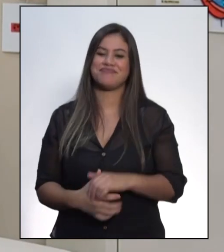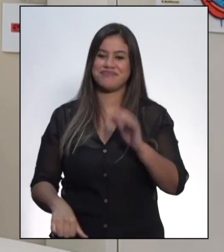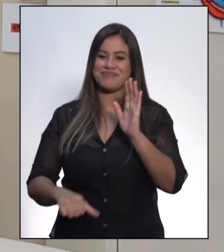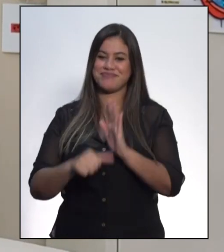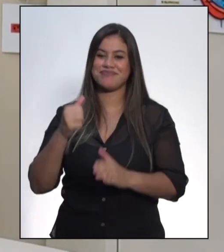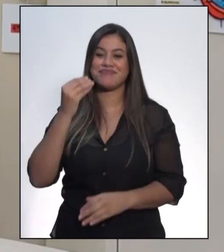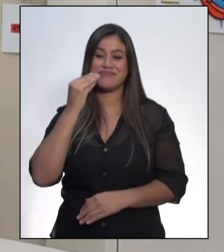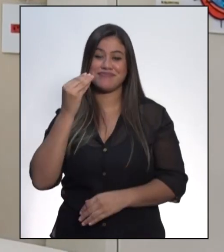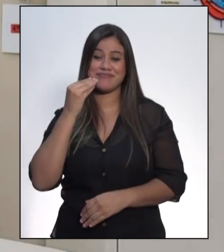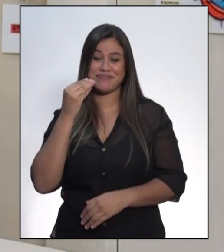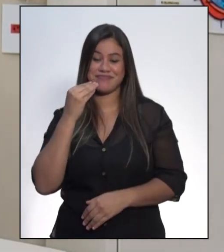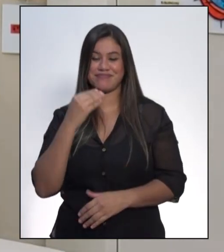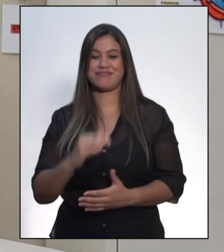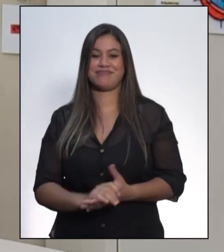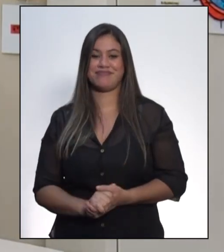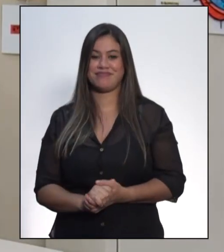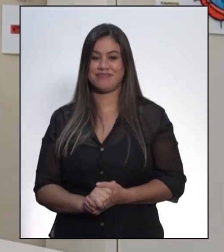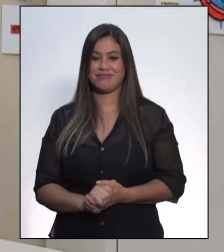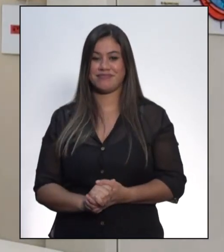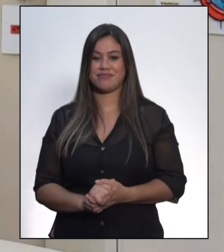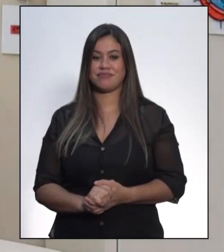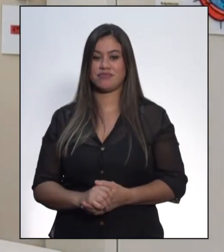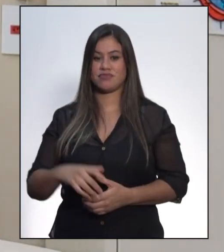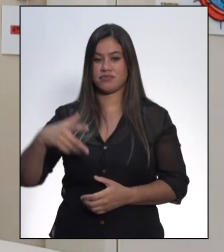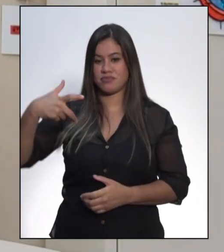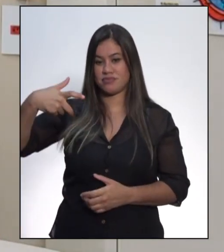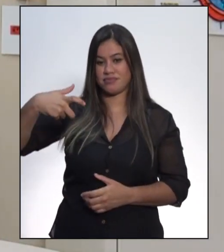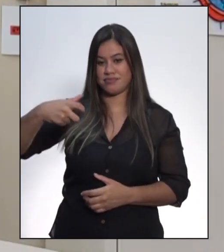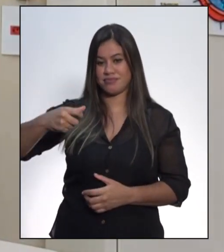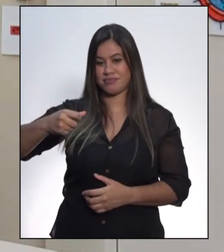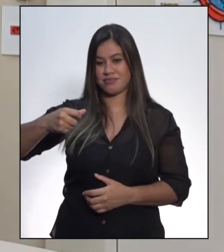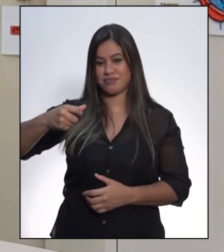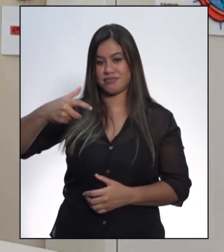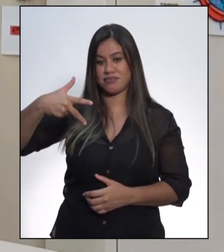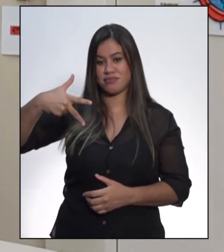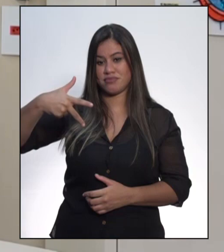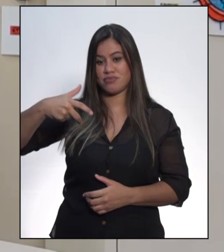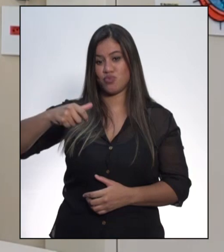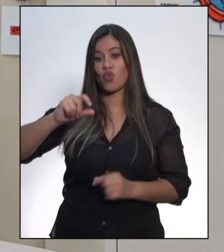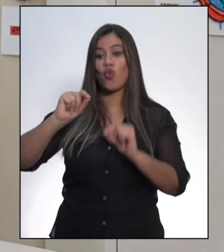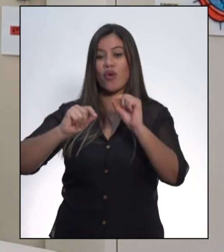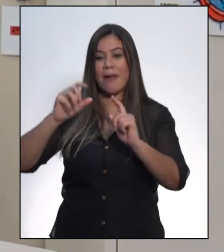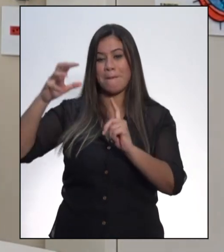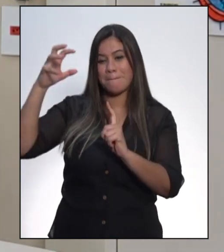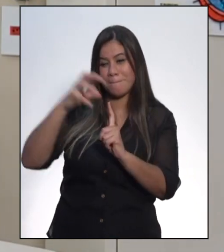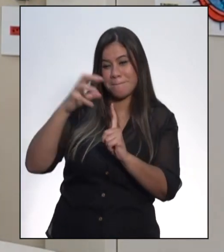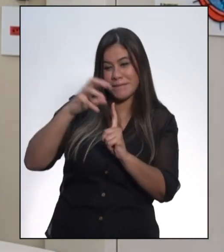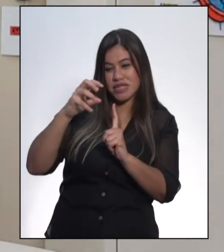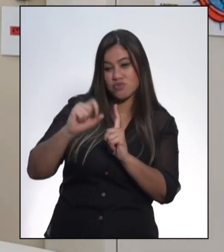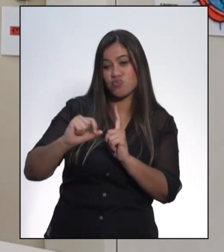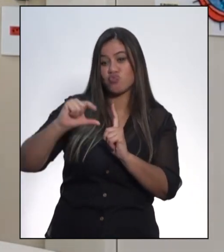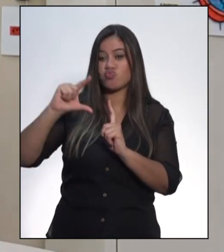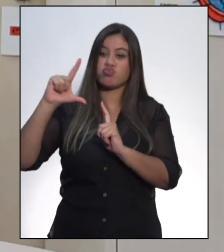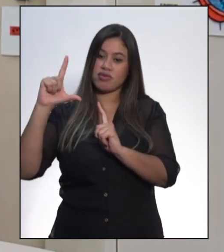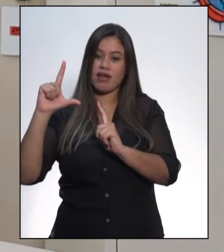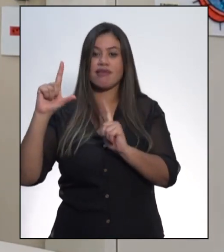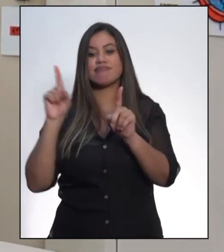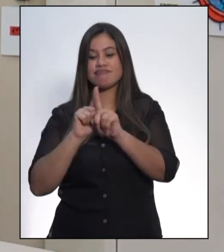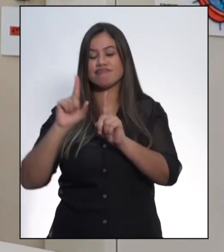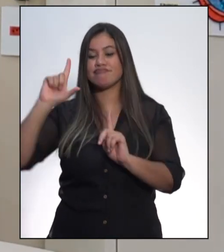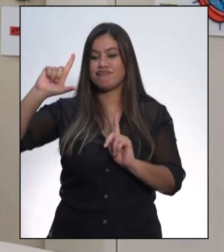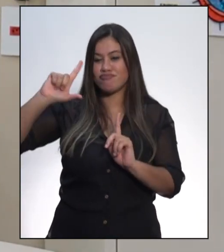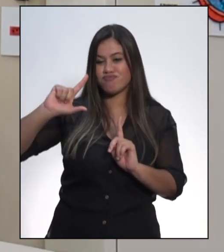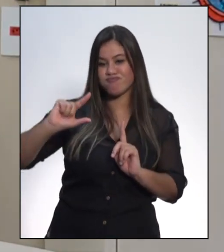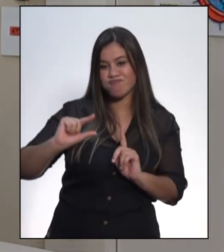Experimento usando refrigerante, no qual a seringa ela serviu para aumentar e para diminuir a pressão dentro do nosso